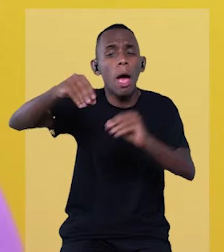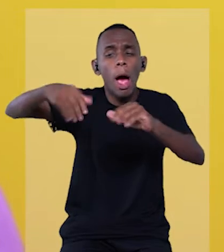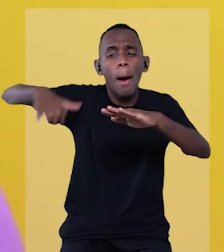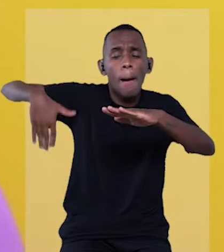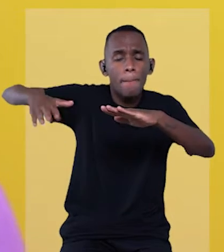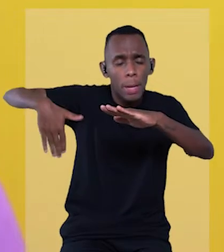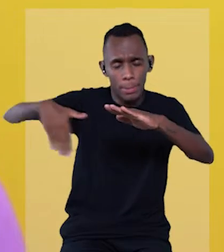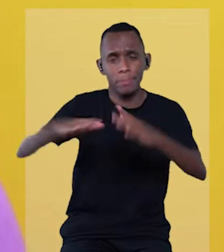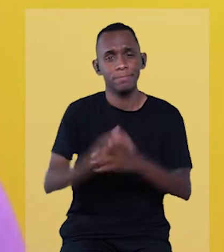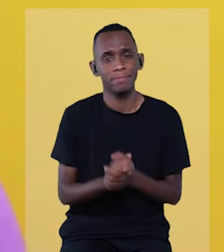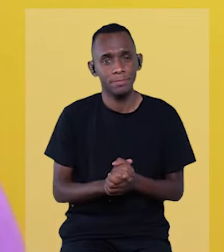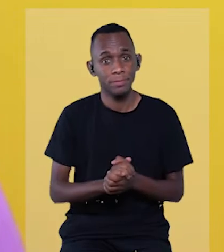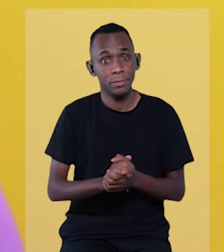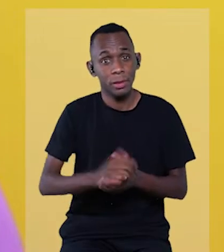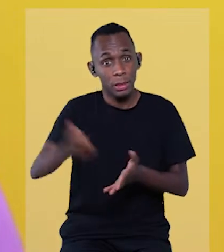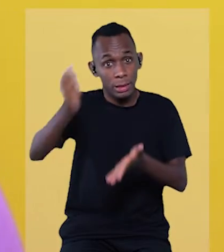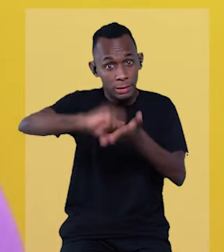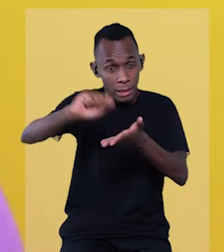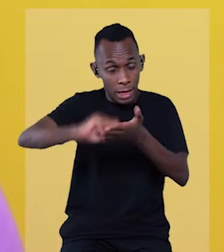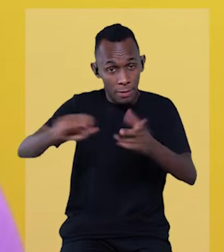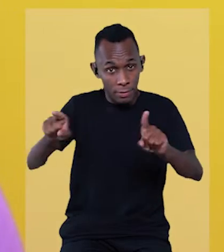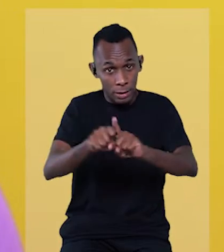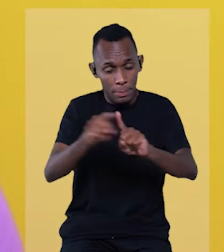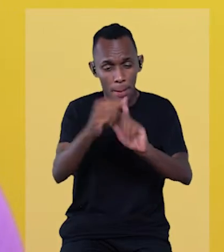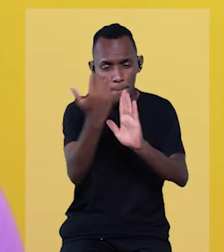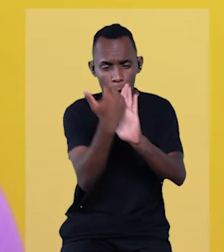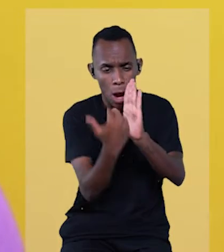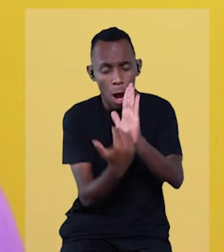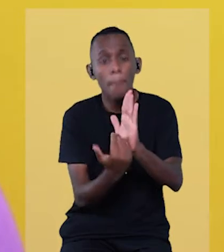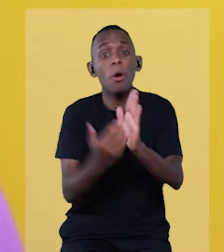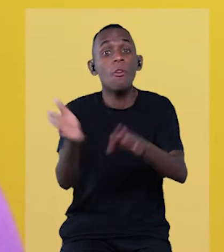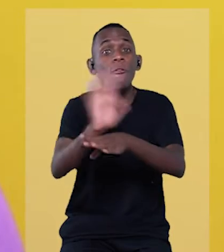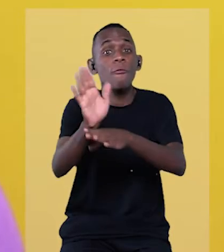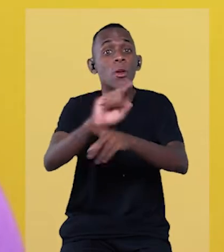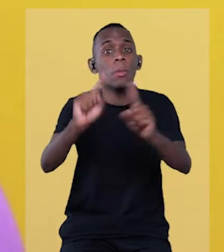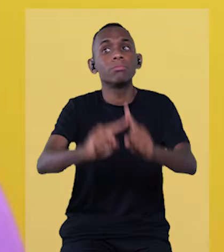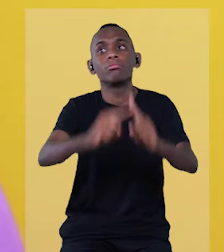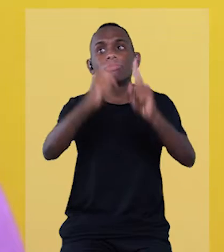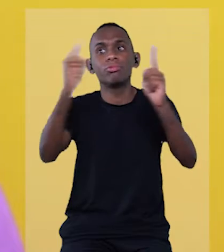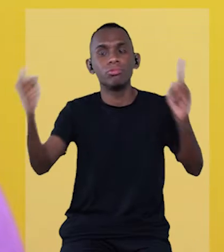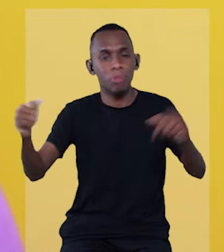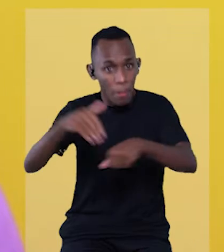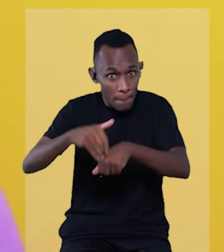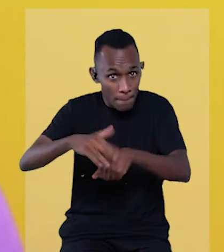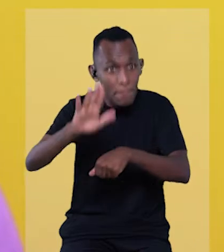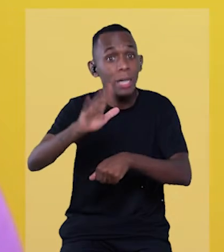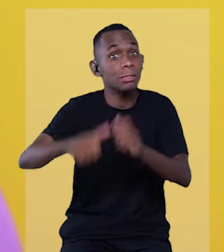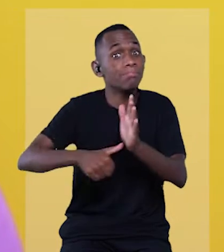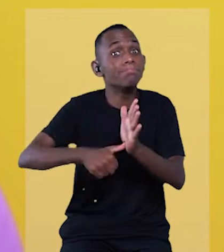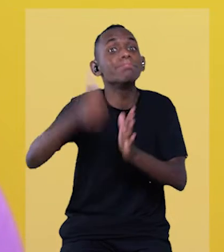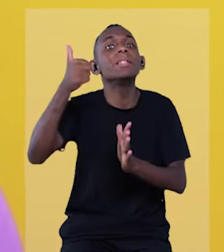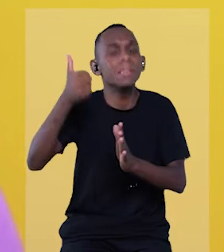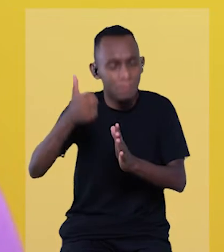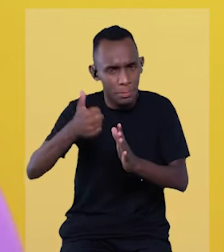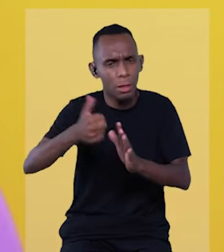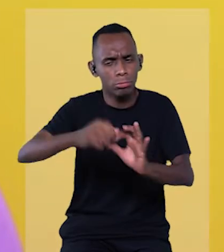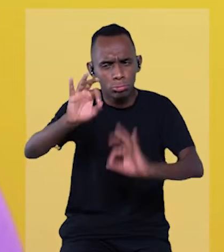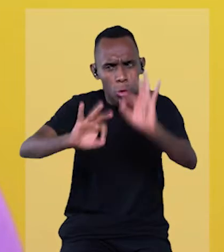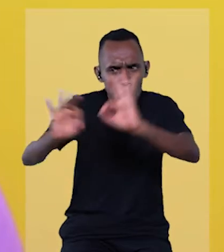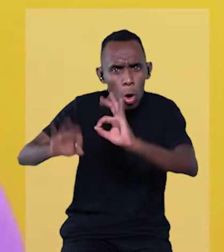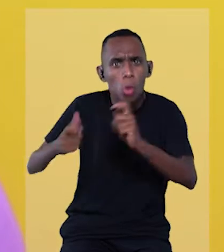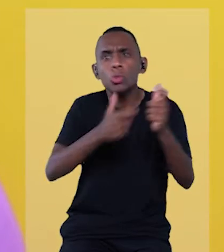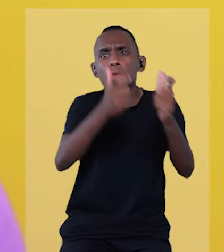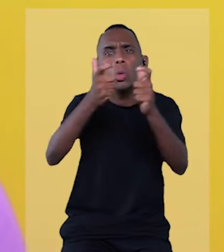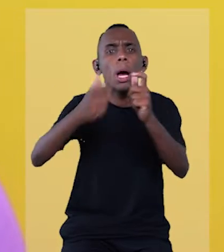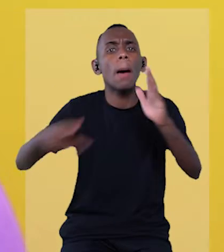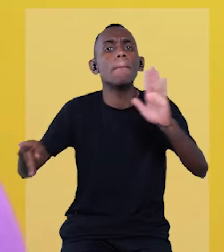Senhora dos Filmes. Escreve ainda o roteiro de seu primeiro longa, Selvagem, selecionado nos mais importantes laboratórios do